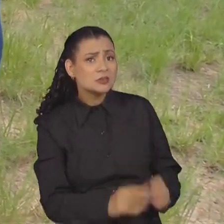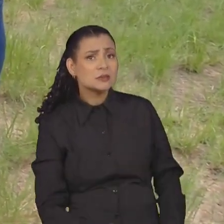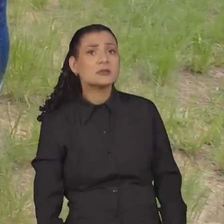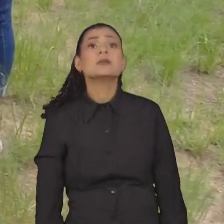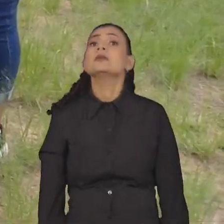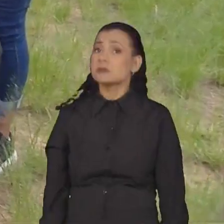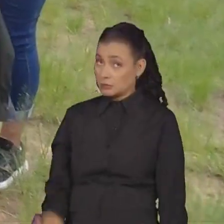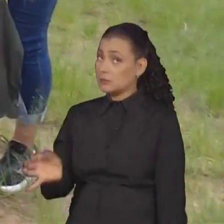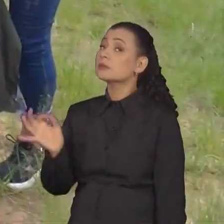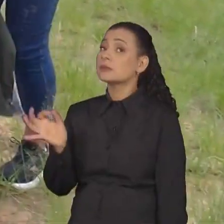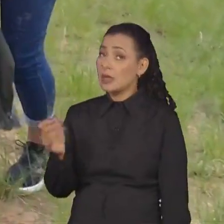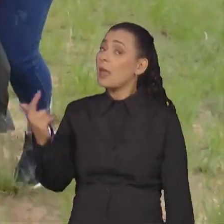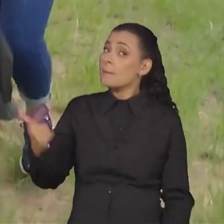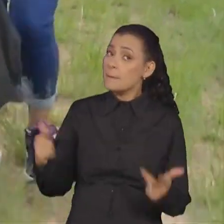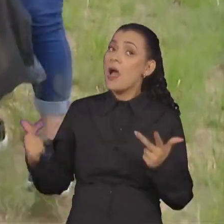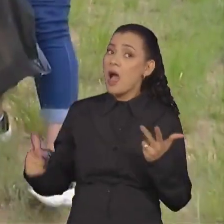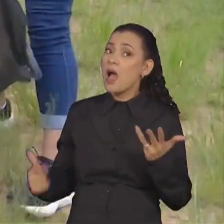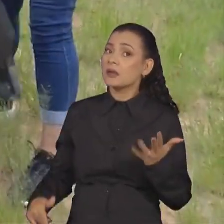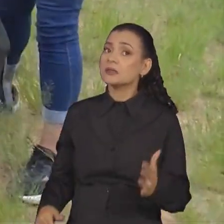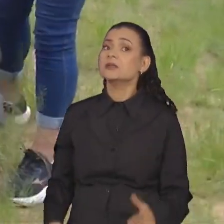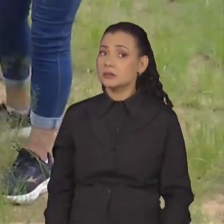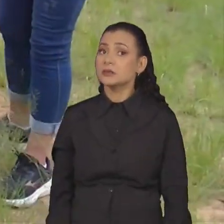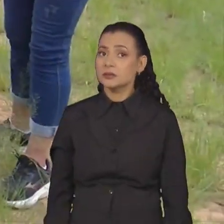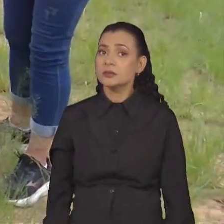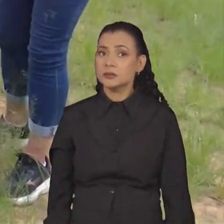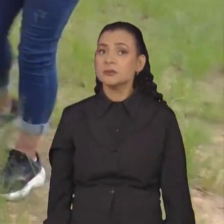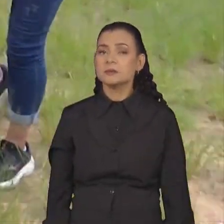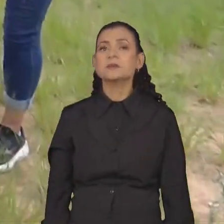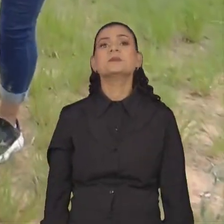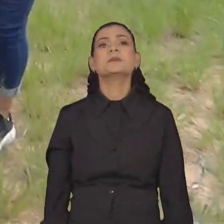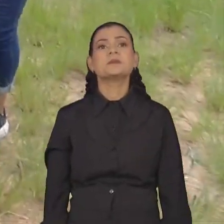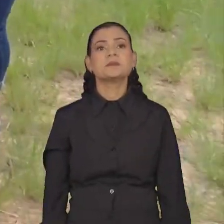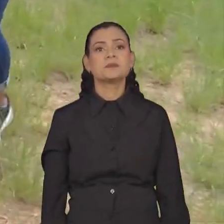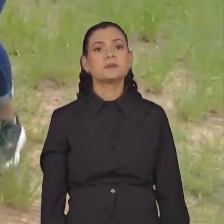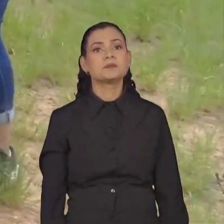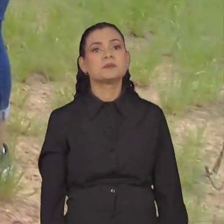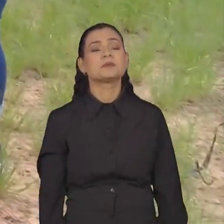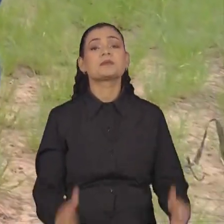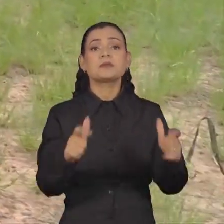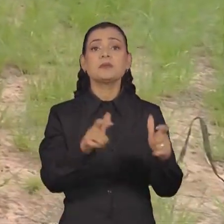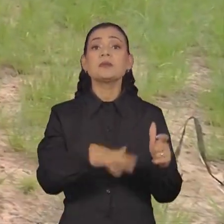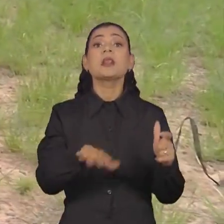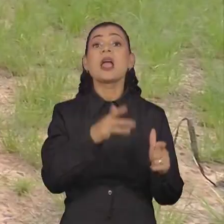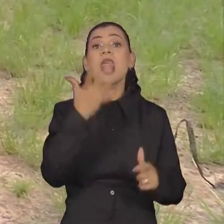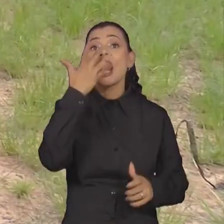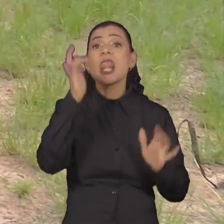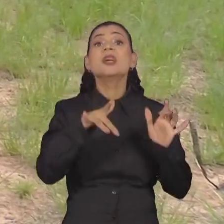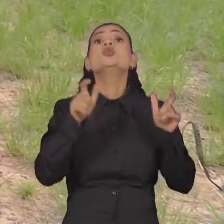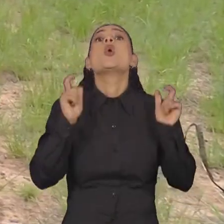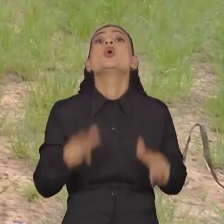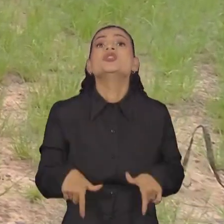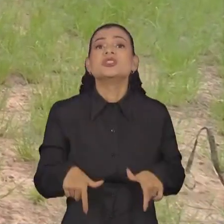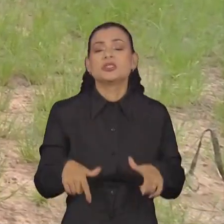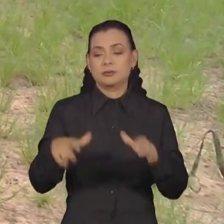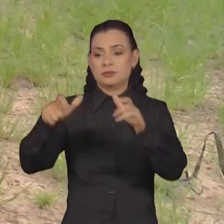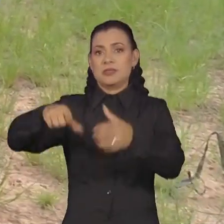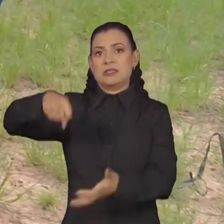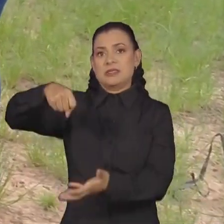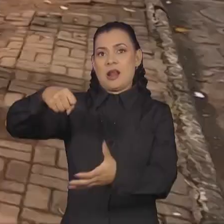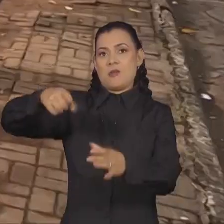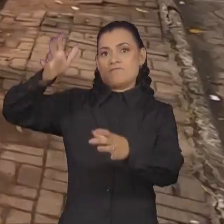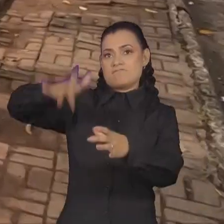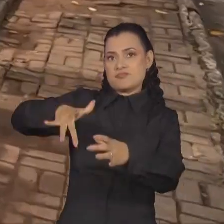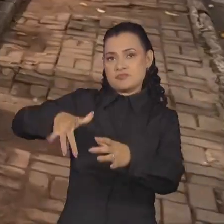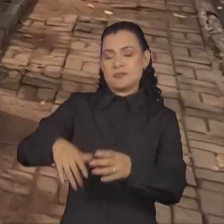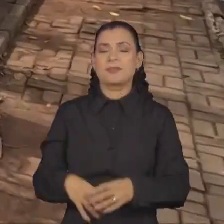favor? Tem mais aqui? Ah. E lugar de lixo é no? Lixo, muito